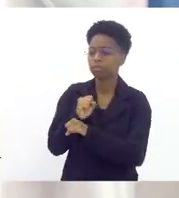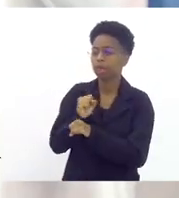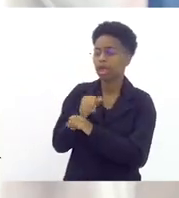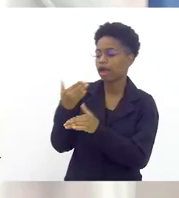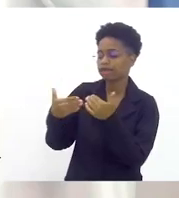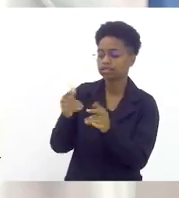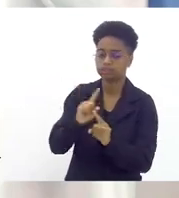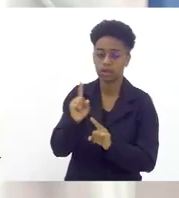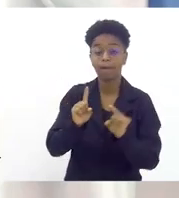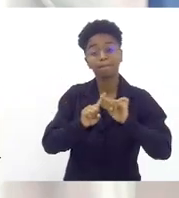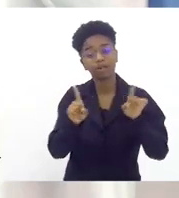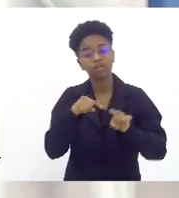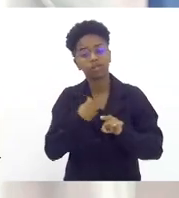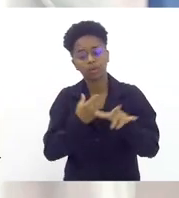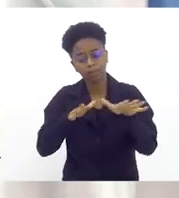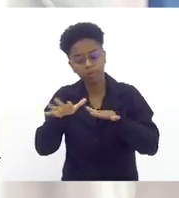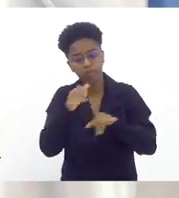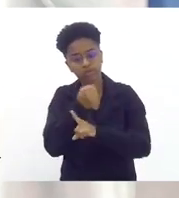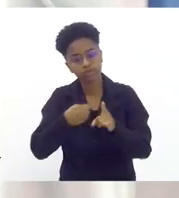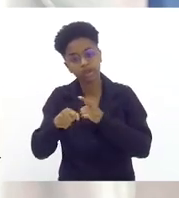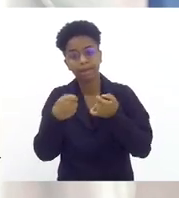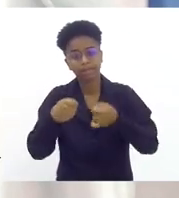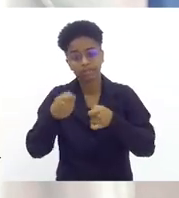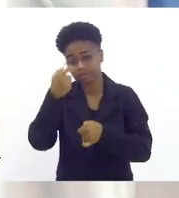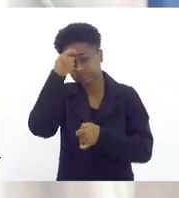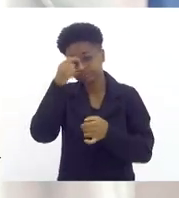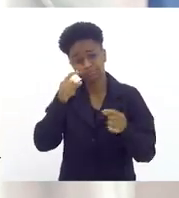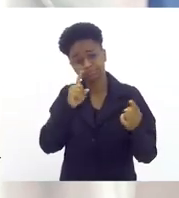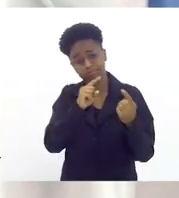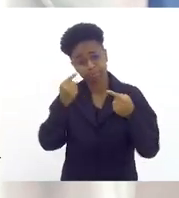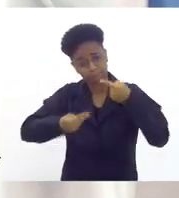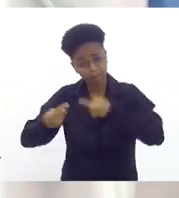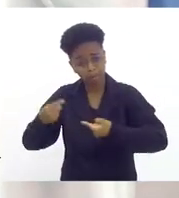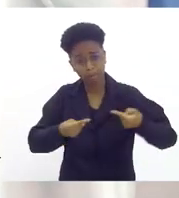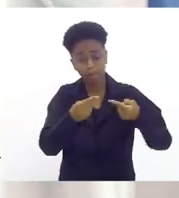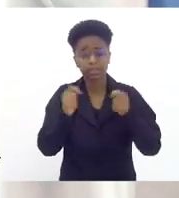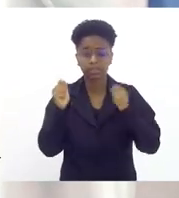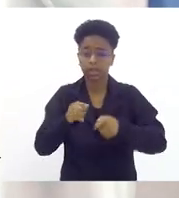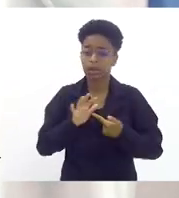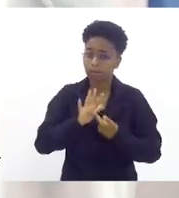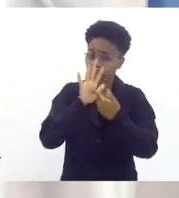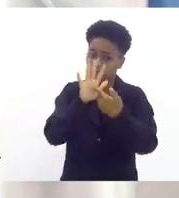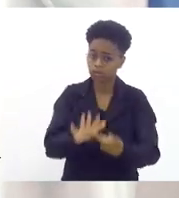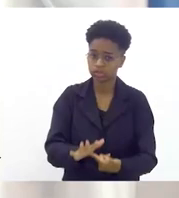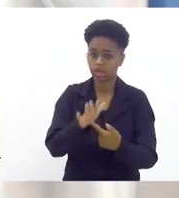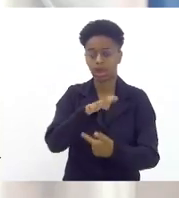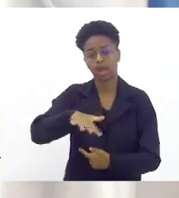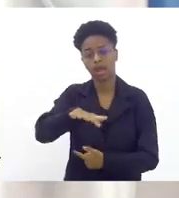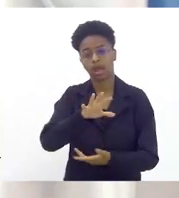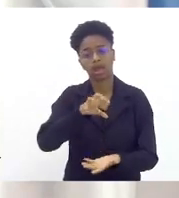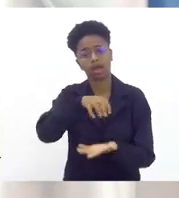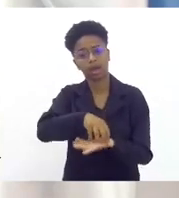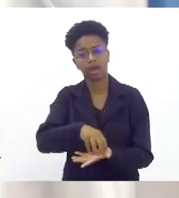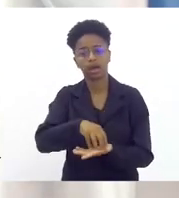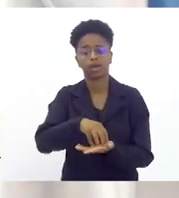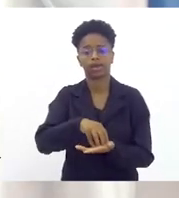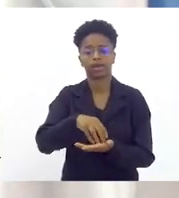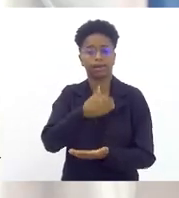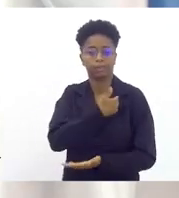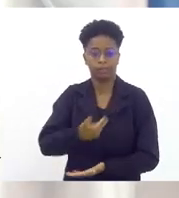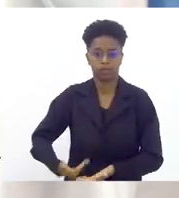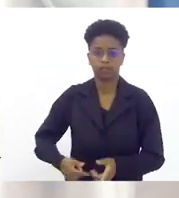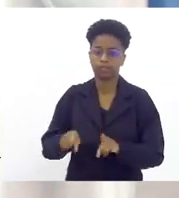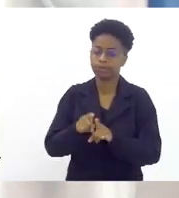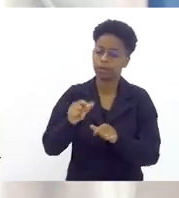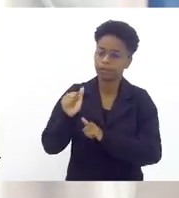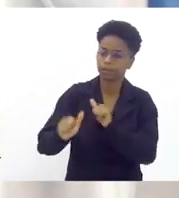enquanto movimento social, precisamos construir um consenso nesse sentido para apresentar para os órgãos competentes e, a partir daí,